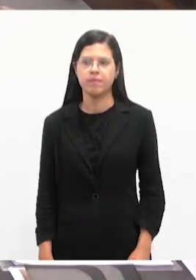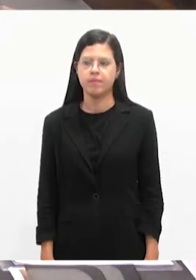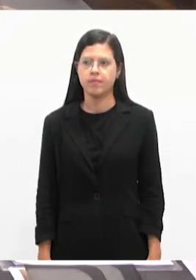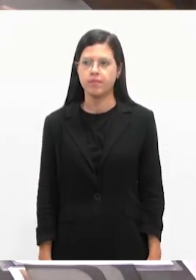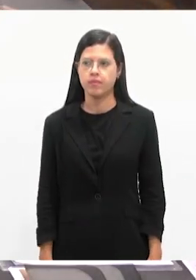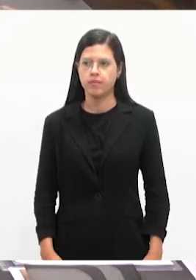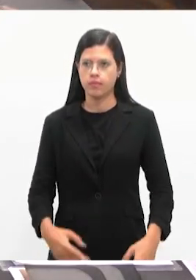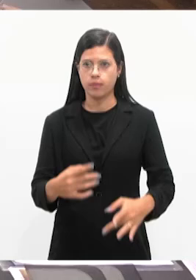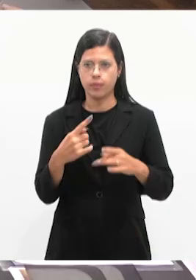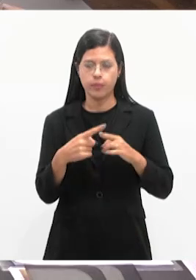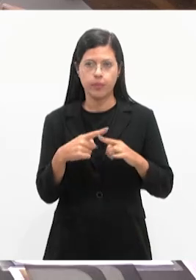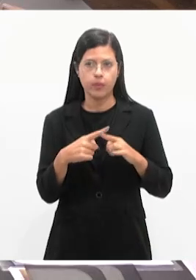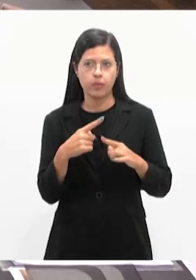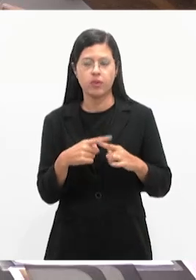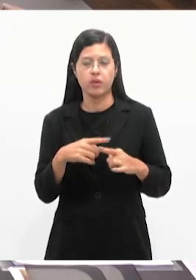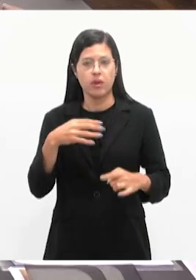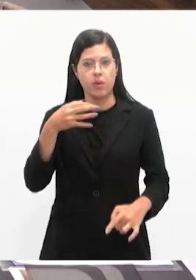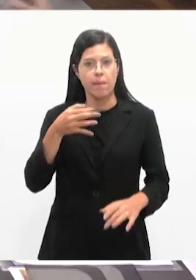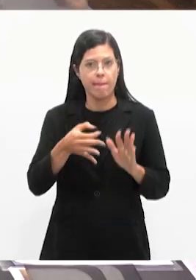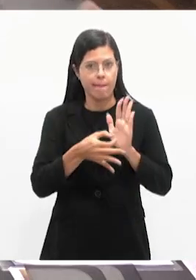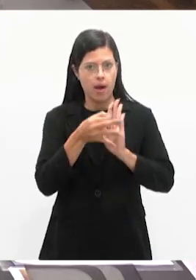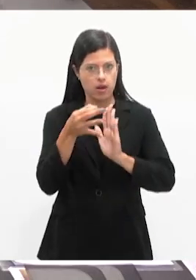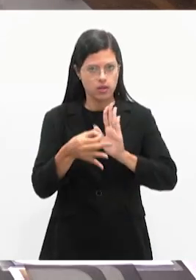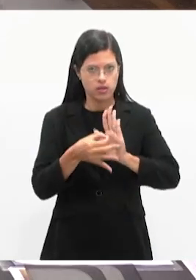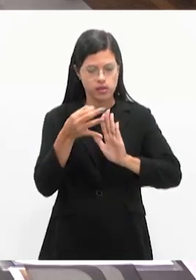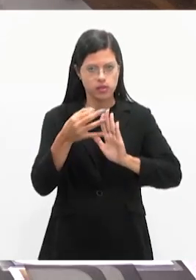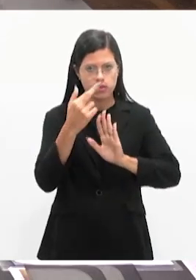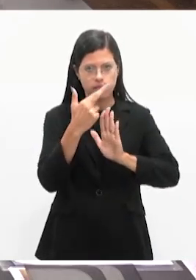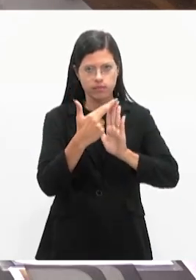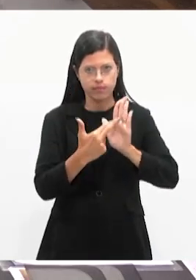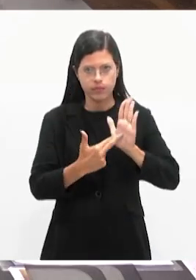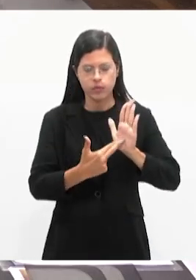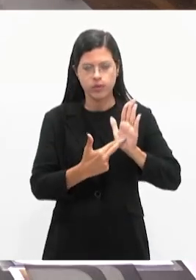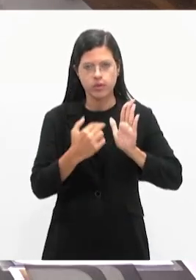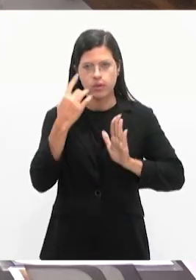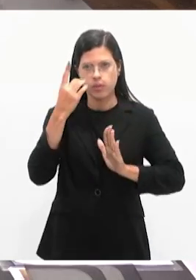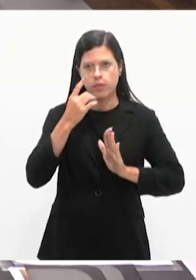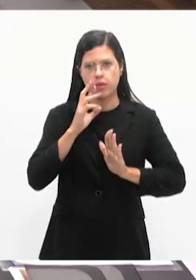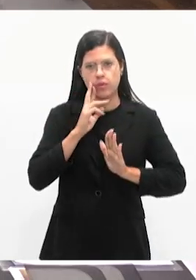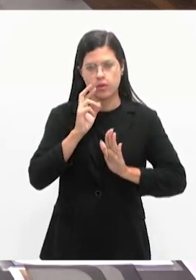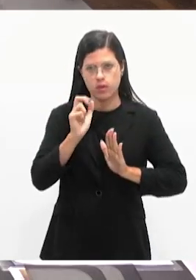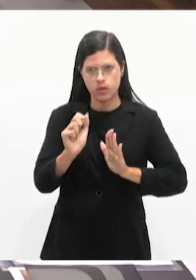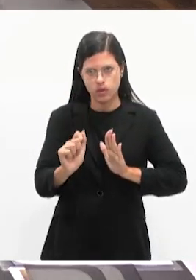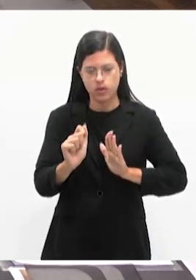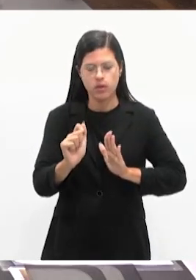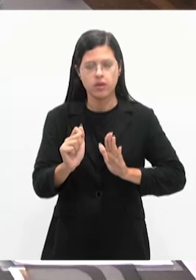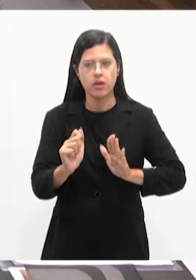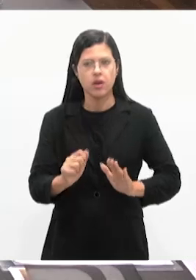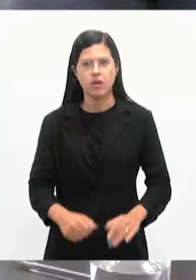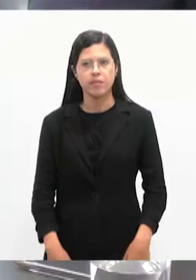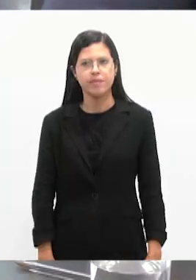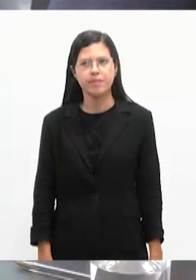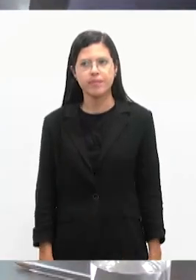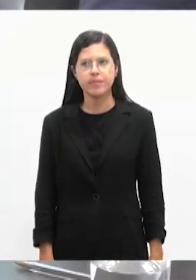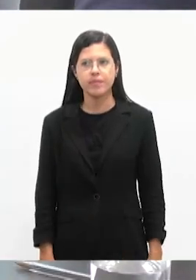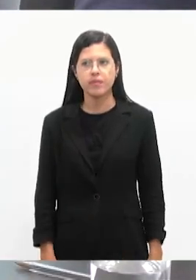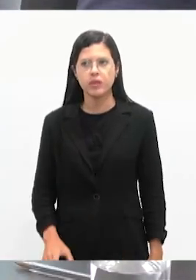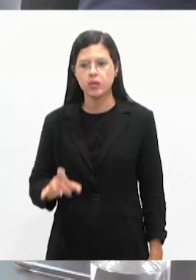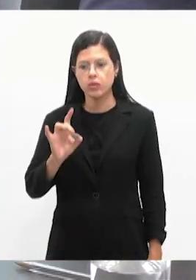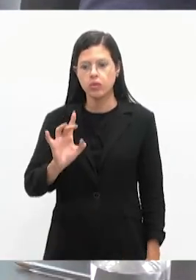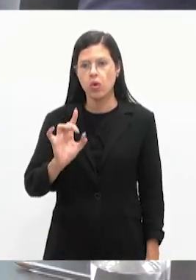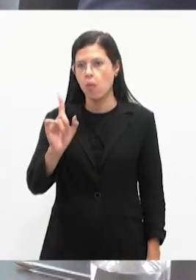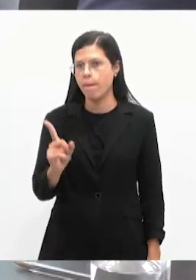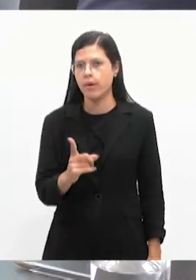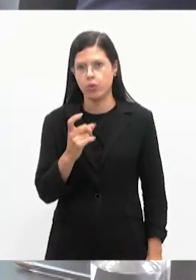porque inicialmente o parecer do relator, deputado Amorim, havia sido apenas com uma